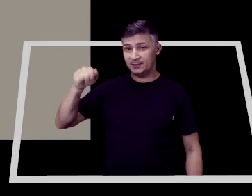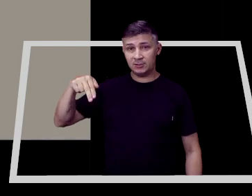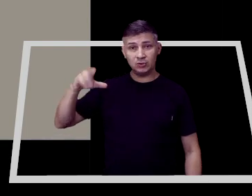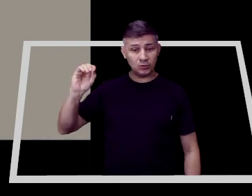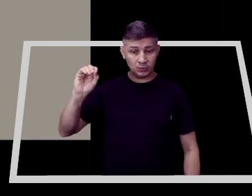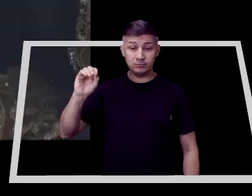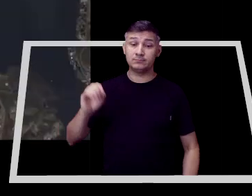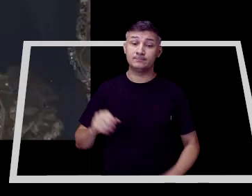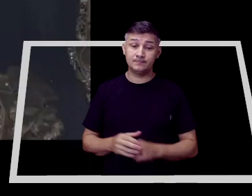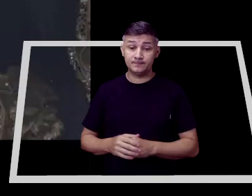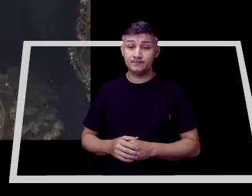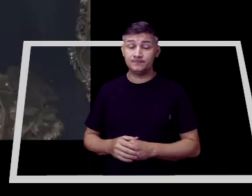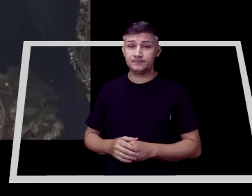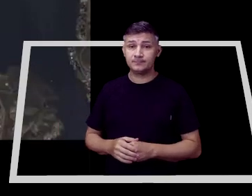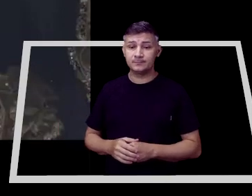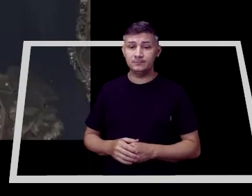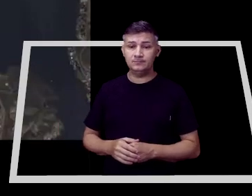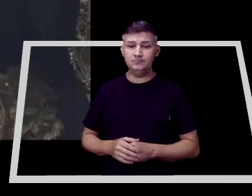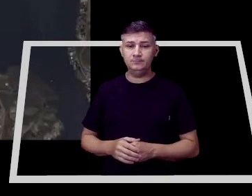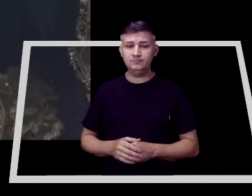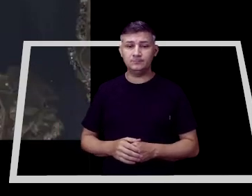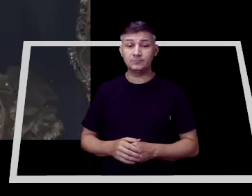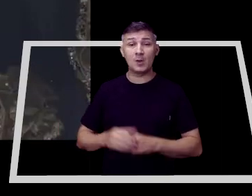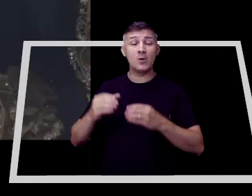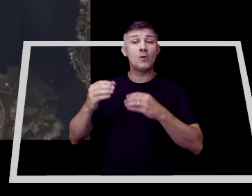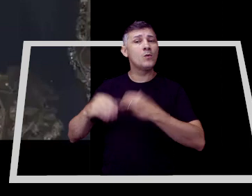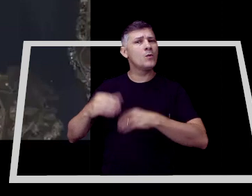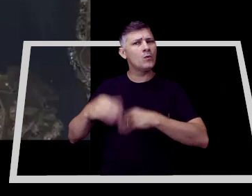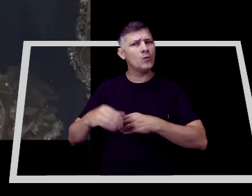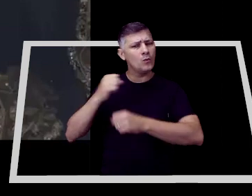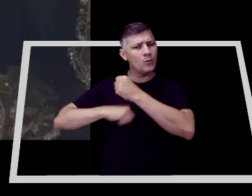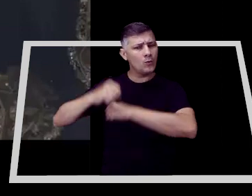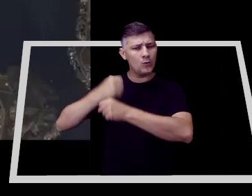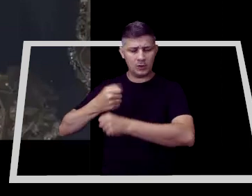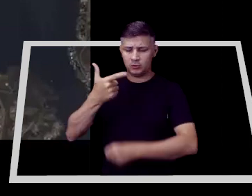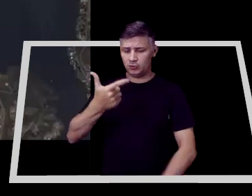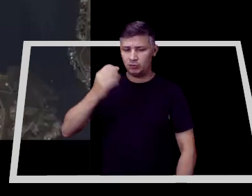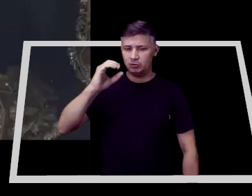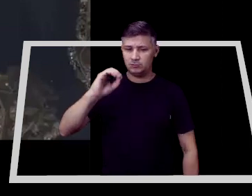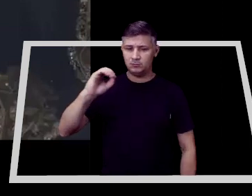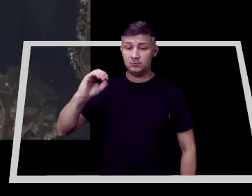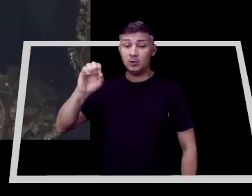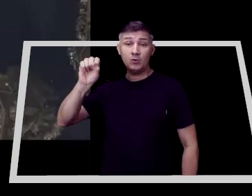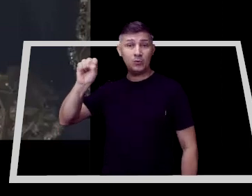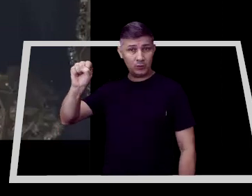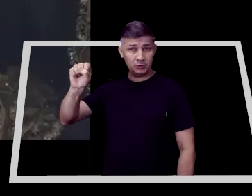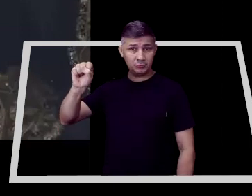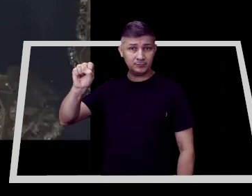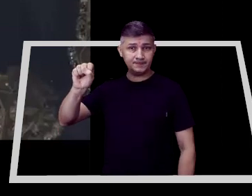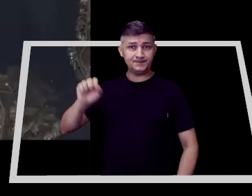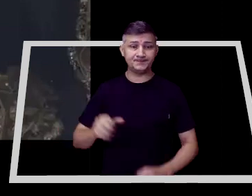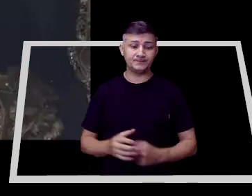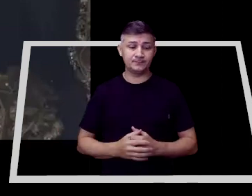Margotto. É um concurso de 2008 e